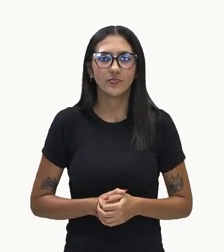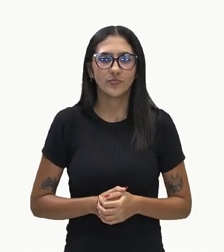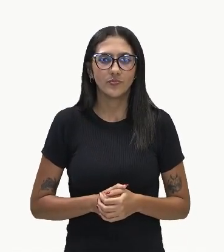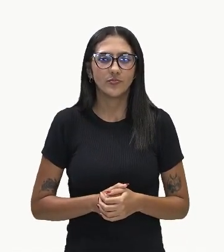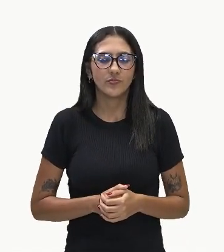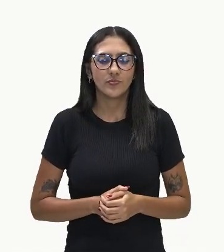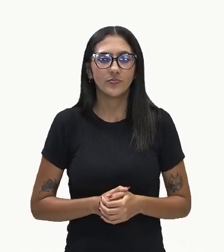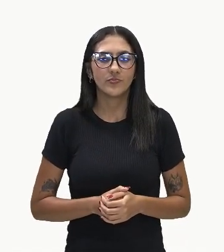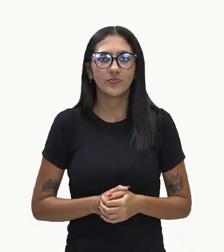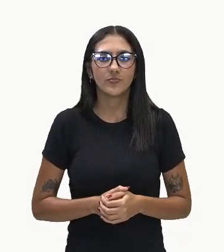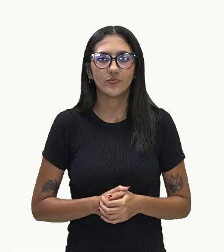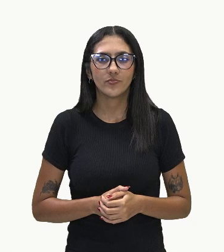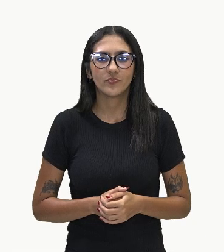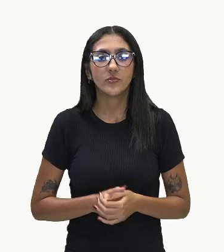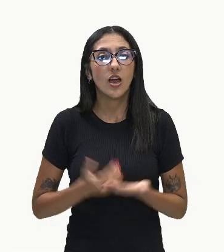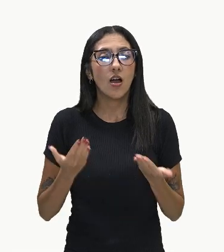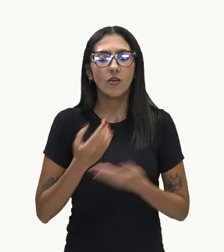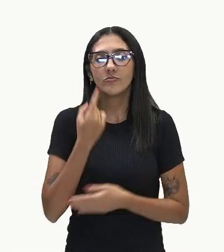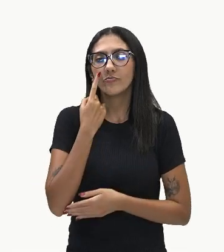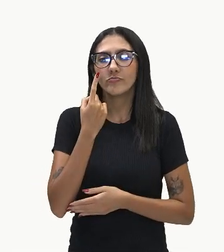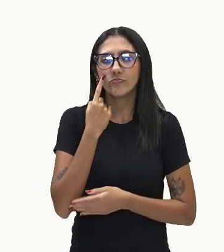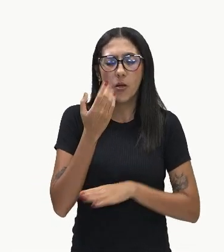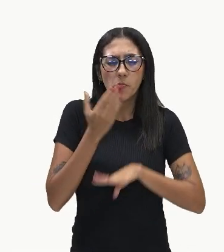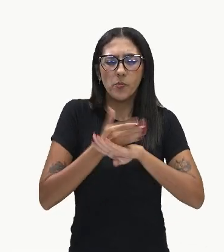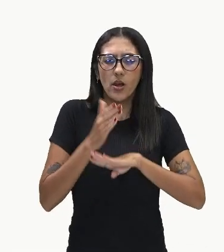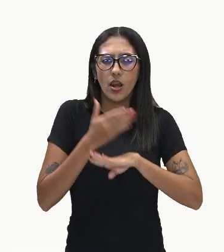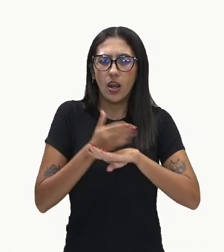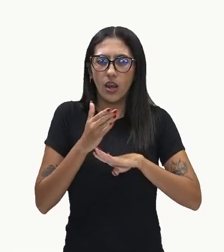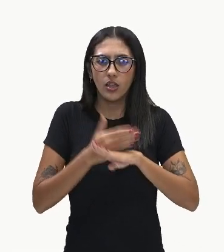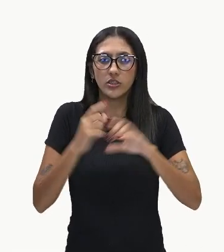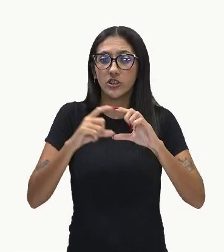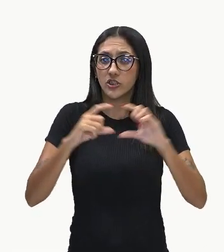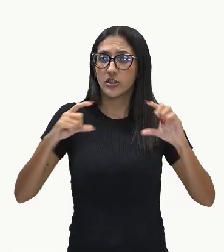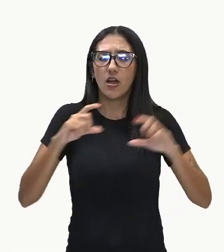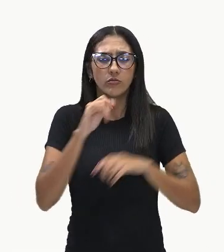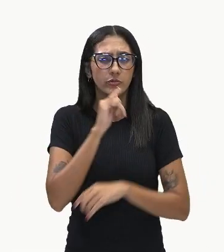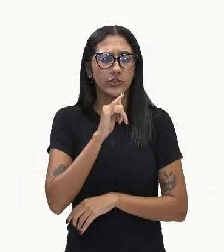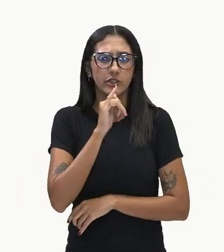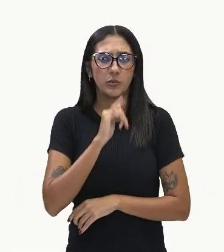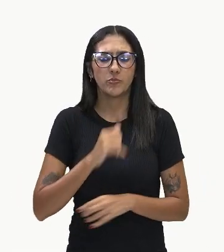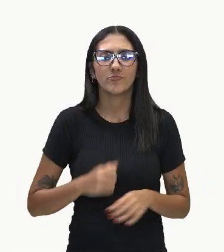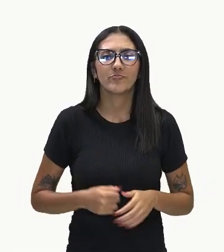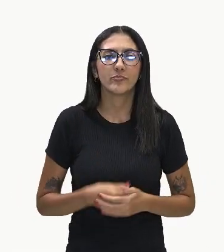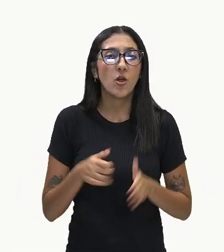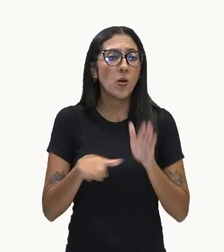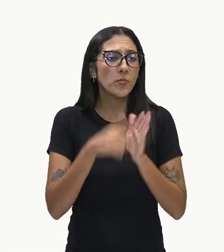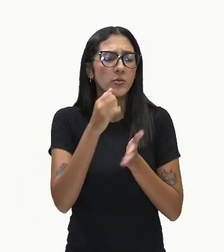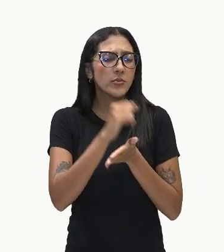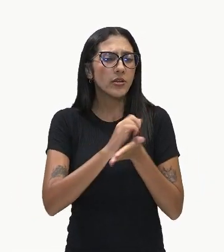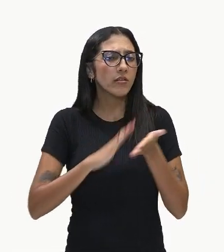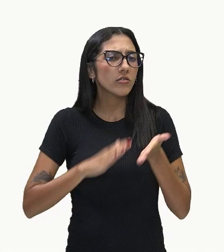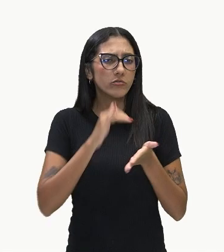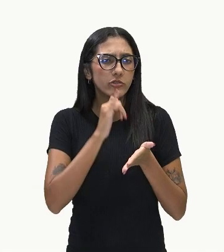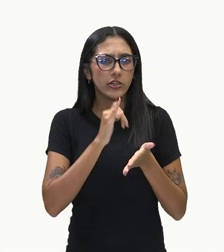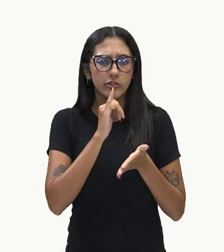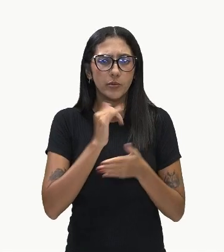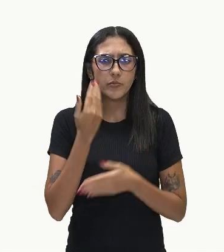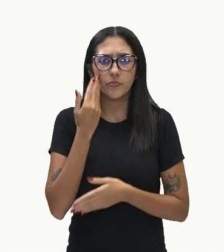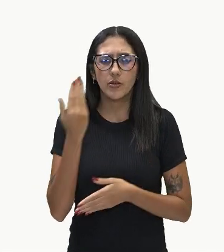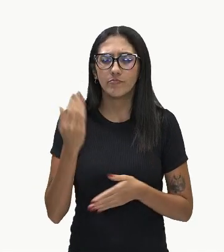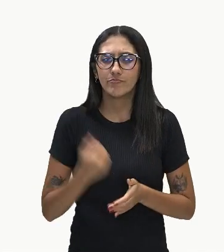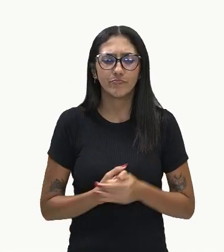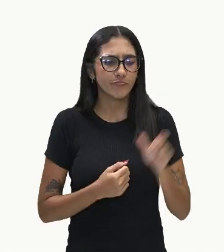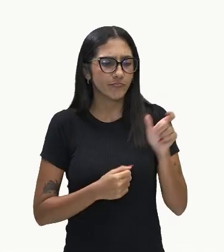vamos aqui agora começar a aplicar a nossa fórmula nos nossos exemplos. Nosso primeiro exemplo aqui.